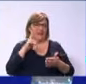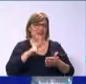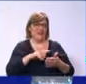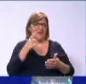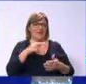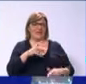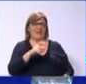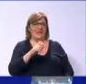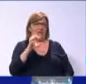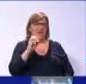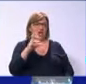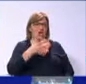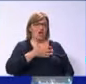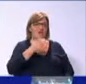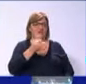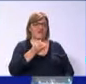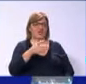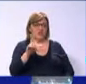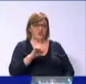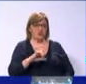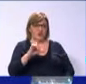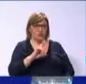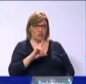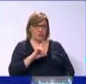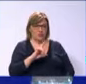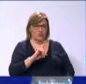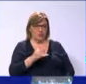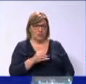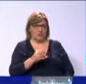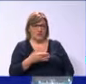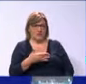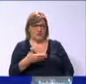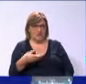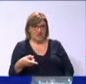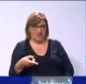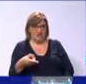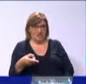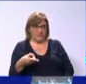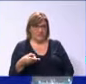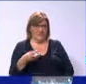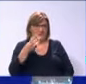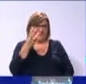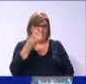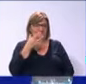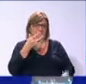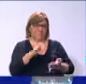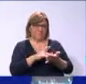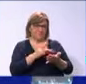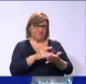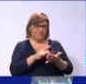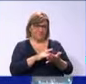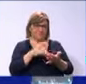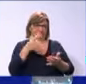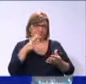isto vai tocar no dia 20 de julho nasceu em grávidas em 2019 exatamente três páginas e tem aqui